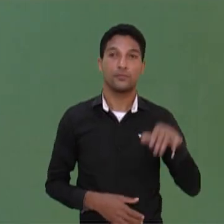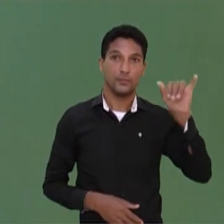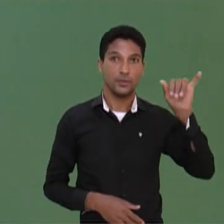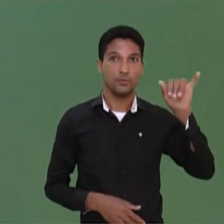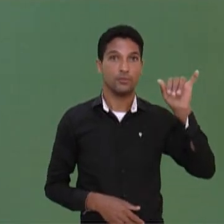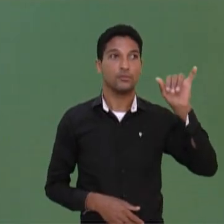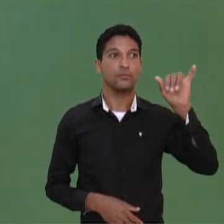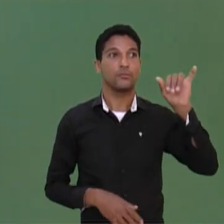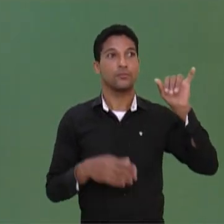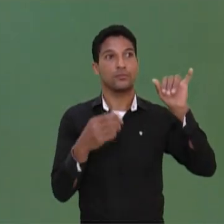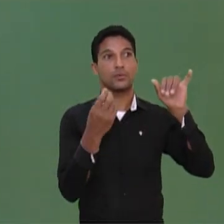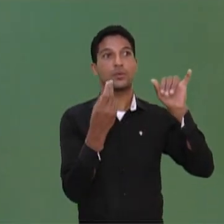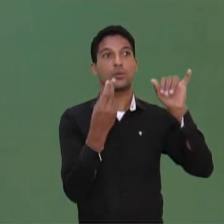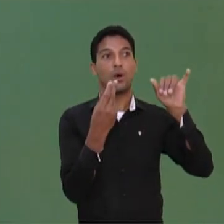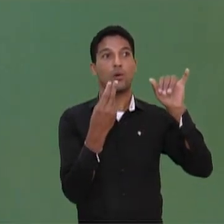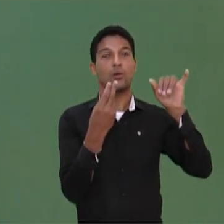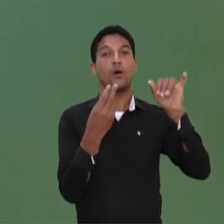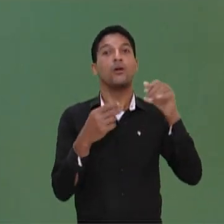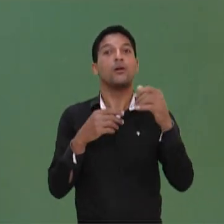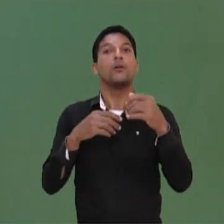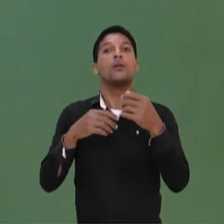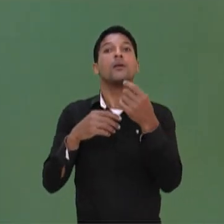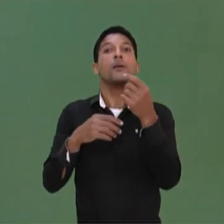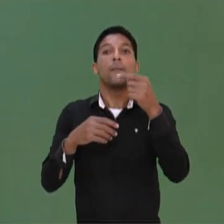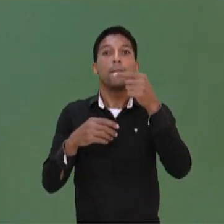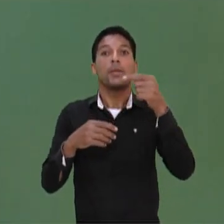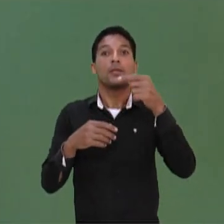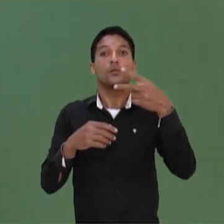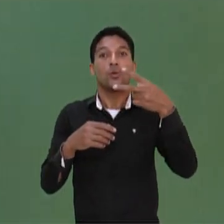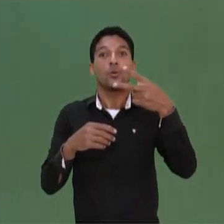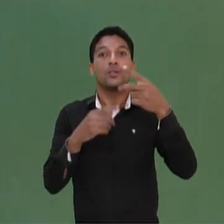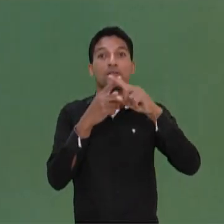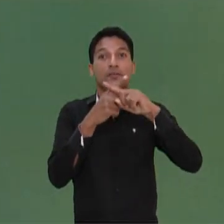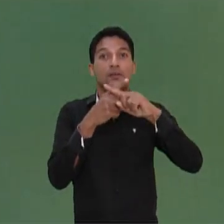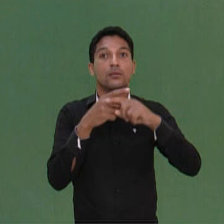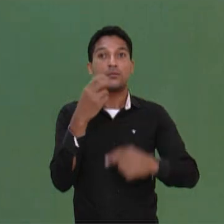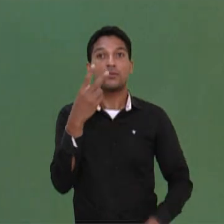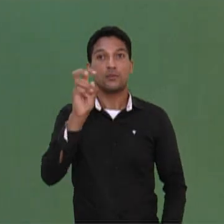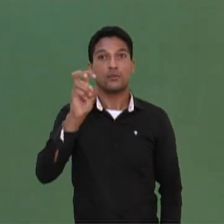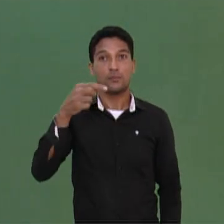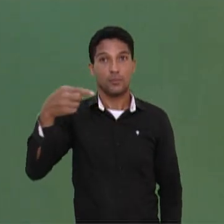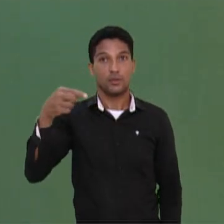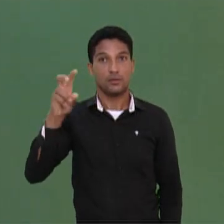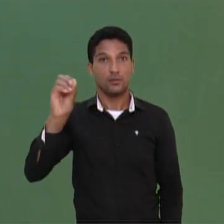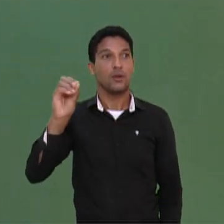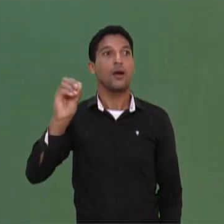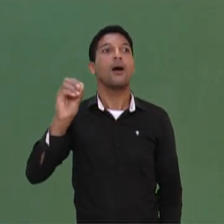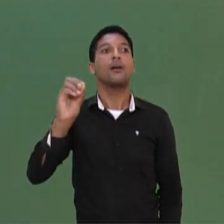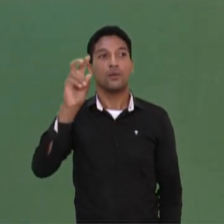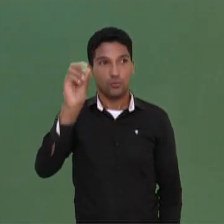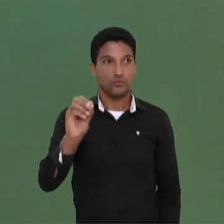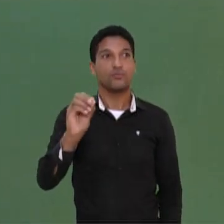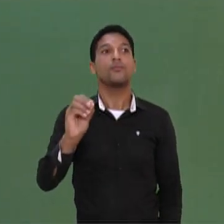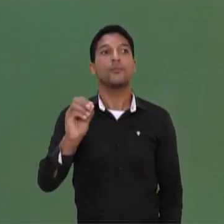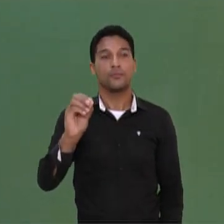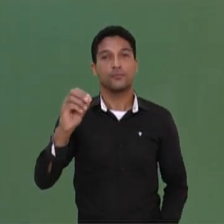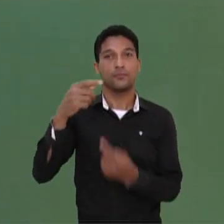ser igual a menos 2 vezes 25 menos 50, 55 mais 3,